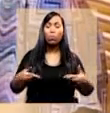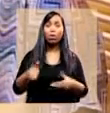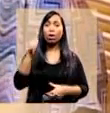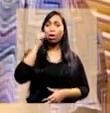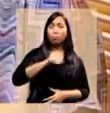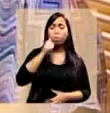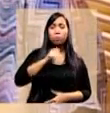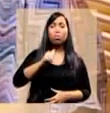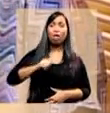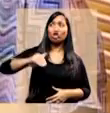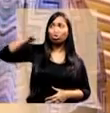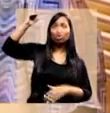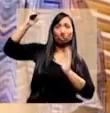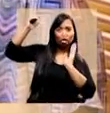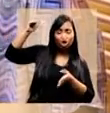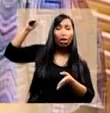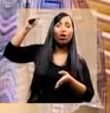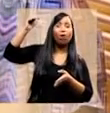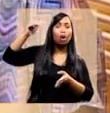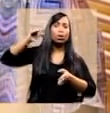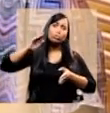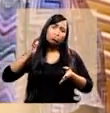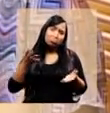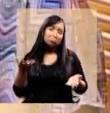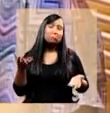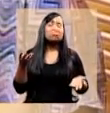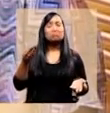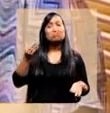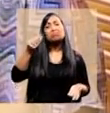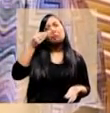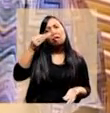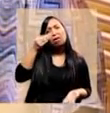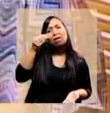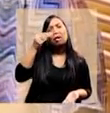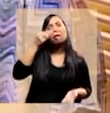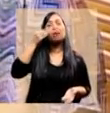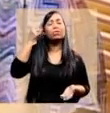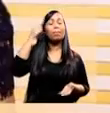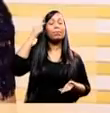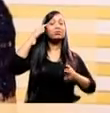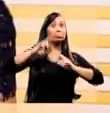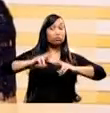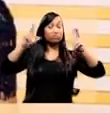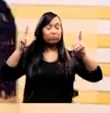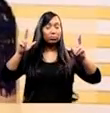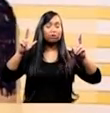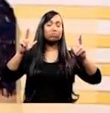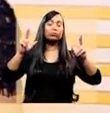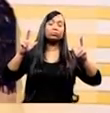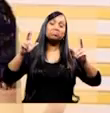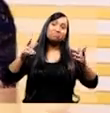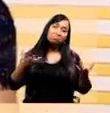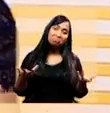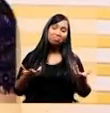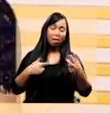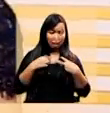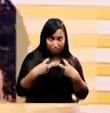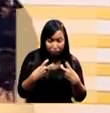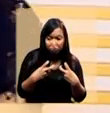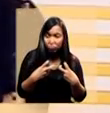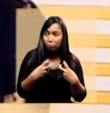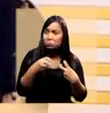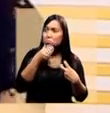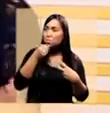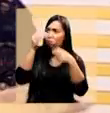uma mulher, na sua fase adulta, ainda que ela tenta sair desse pensamento, ela se vê